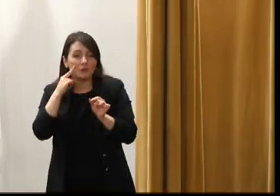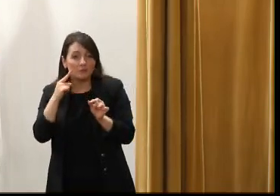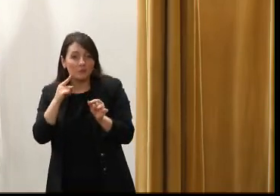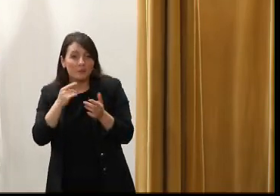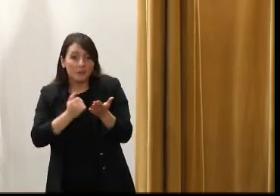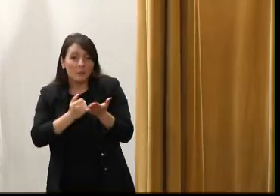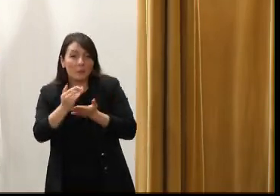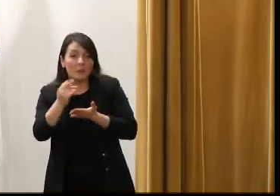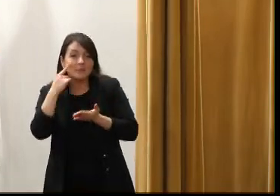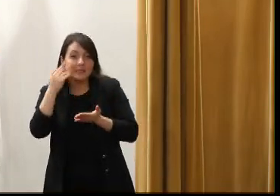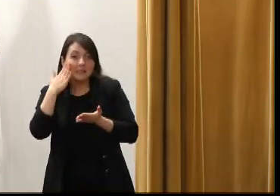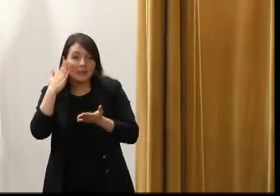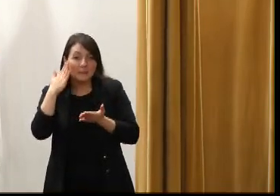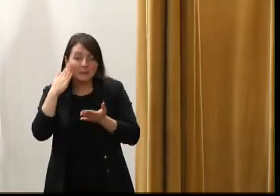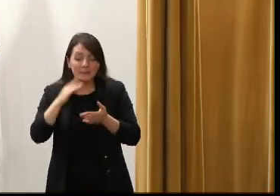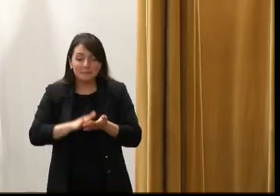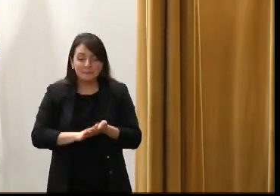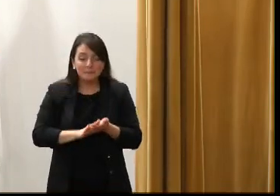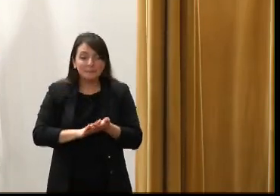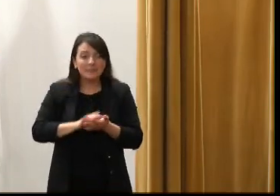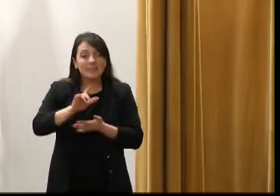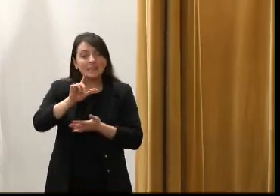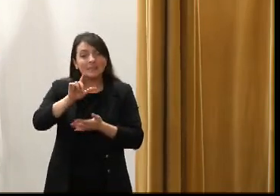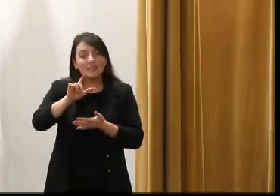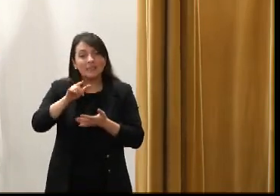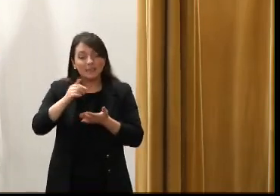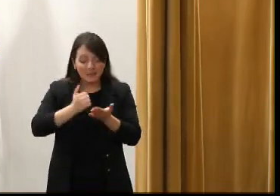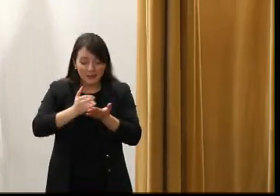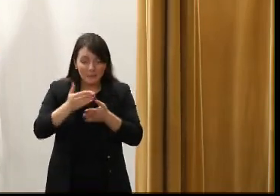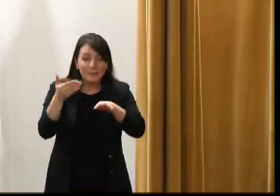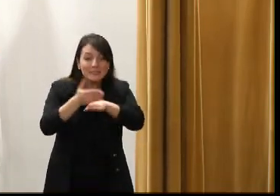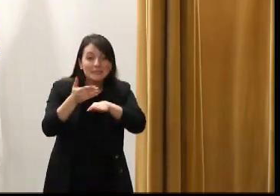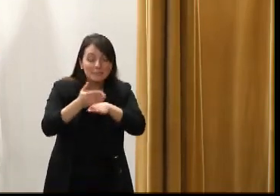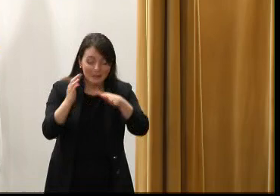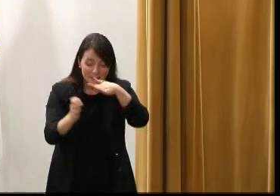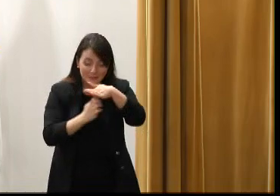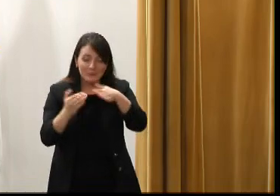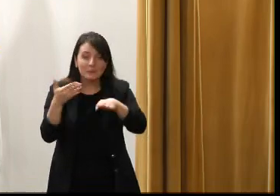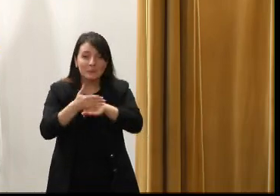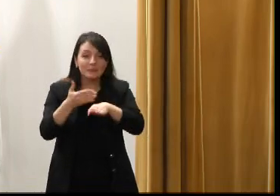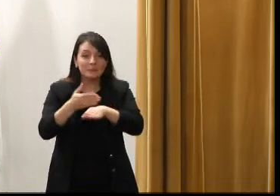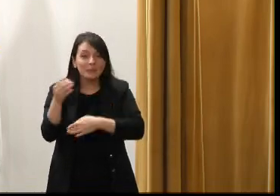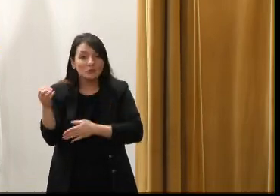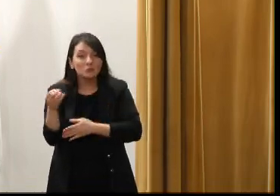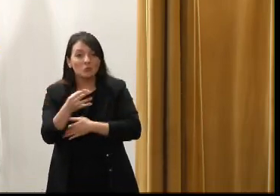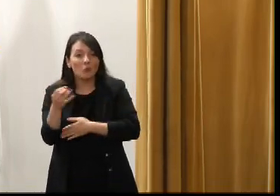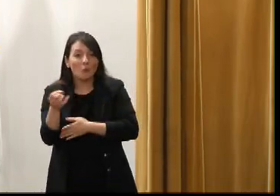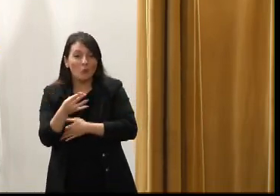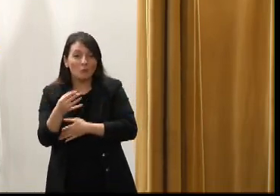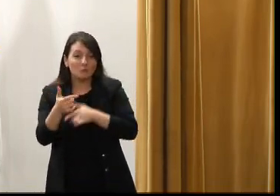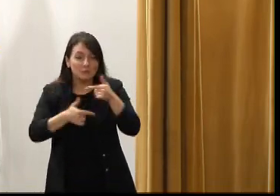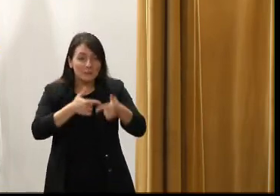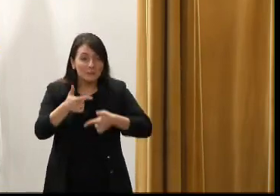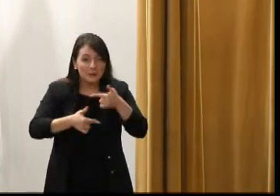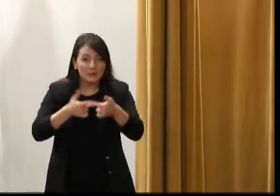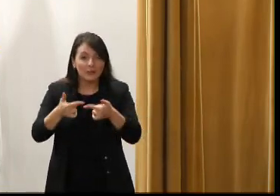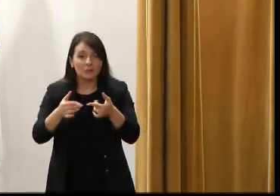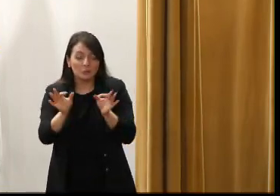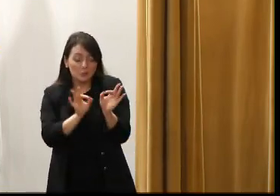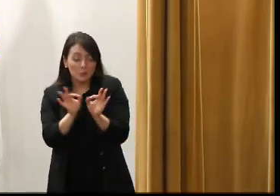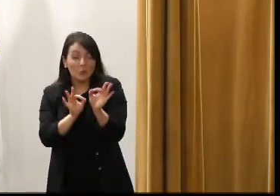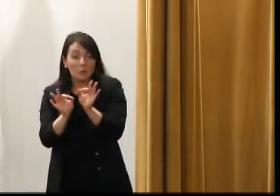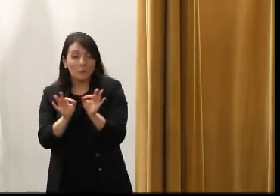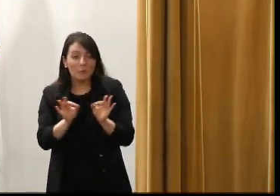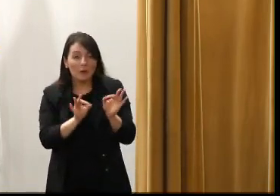ambiental ele precisa trazer para o seu contexto essas novas demandas. Nós precisamos ter uma regulação